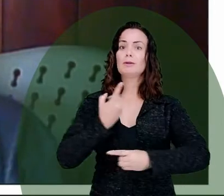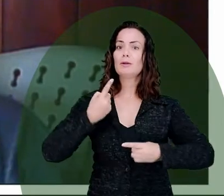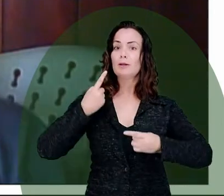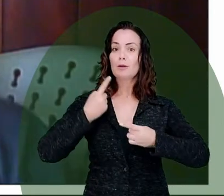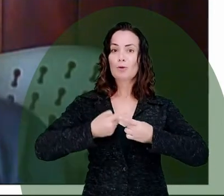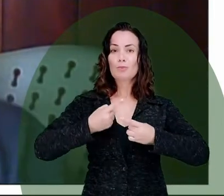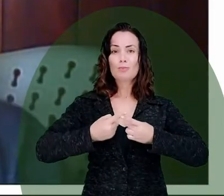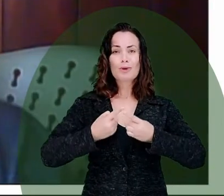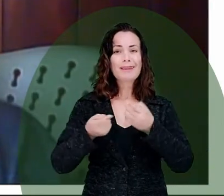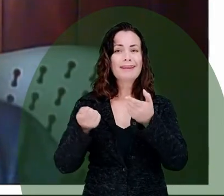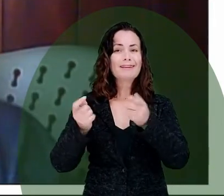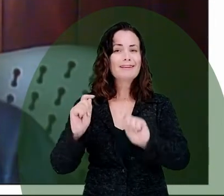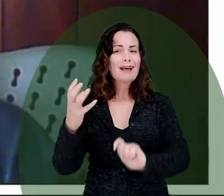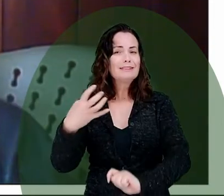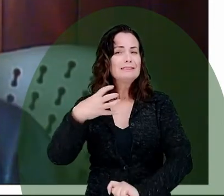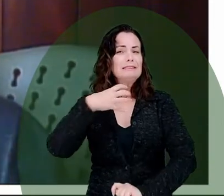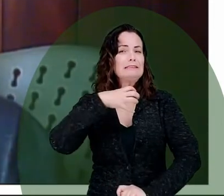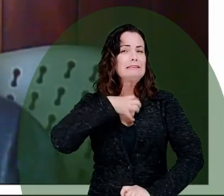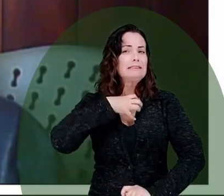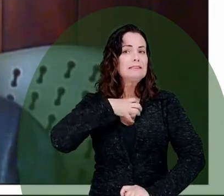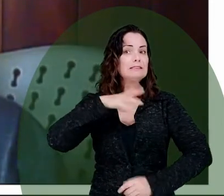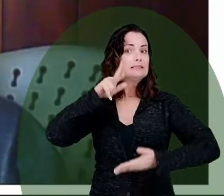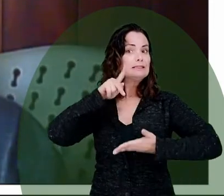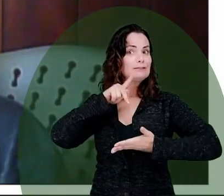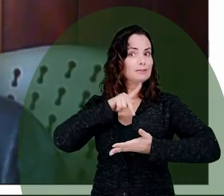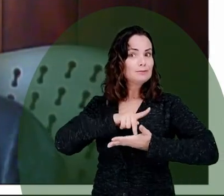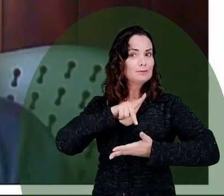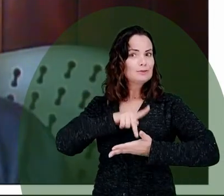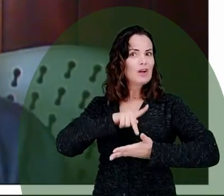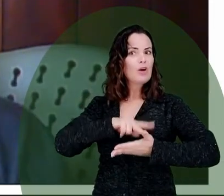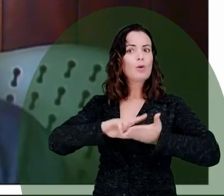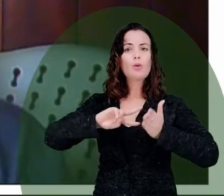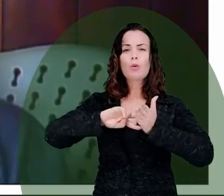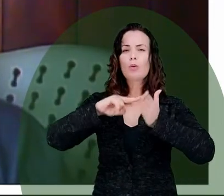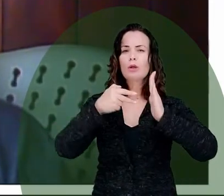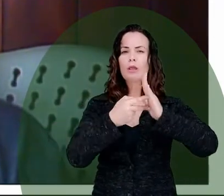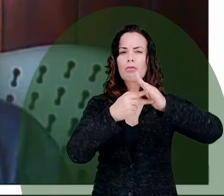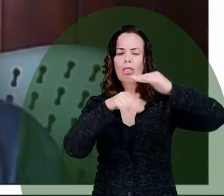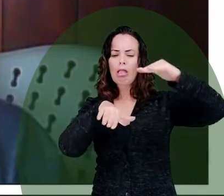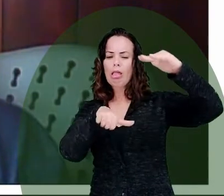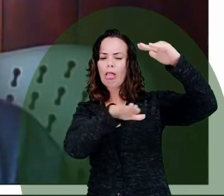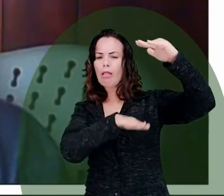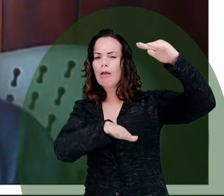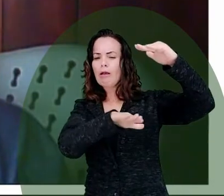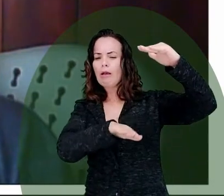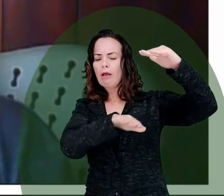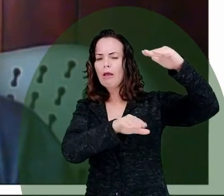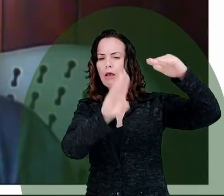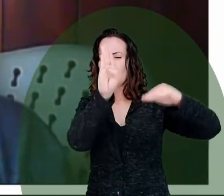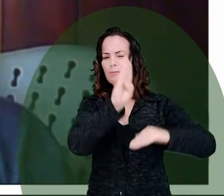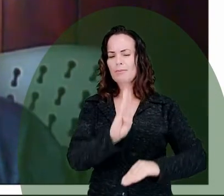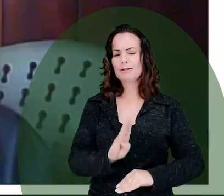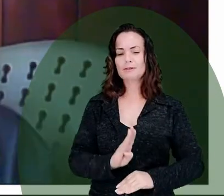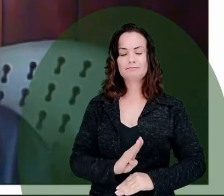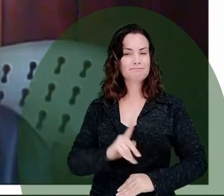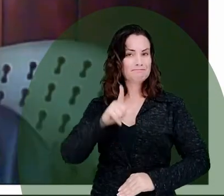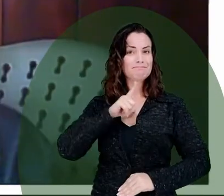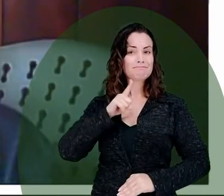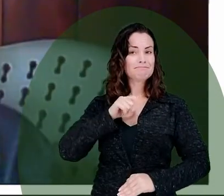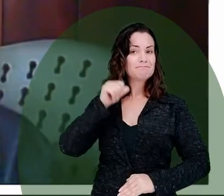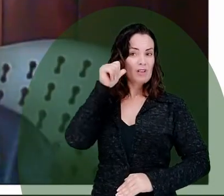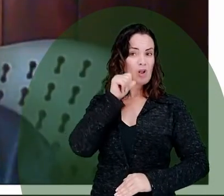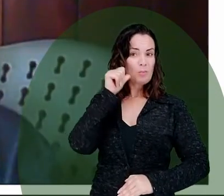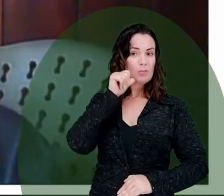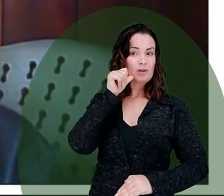você sente na pele o que é a desigualdade desse país. Tinha uma menina que ela